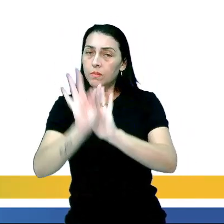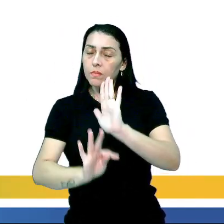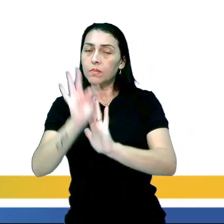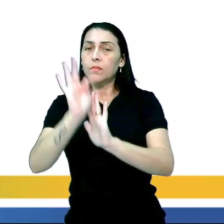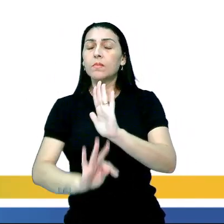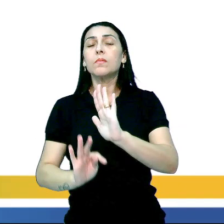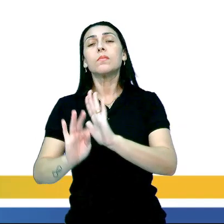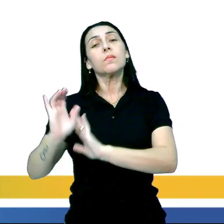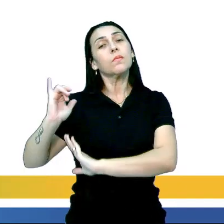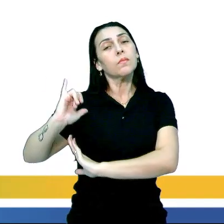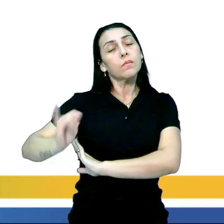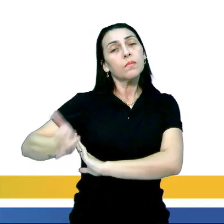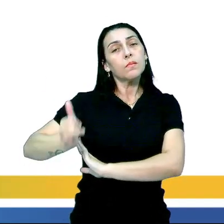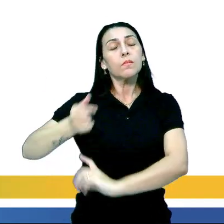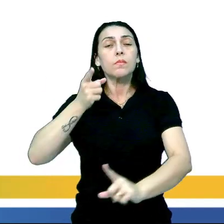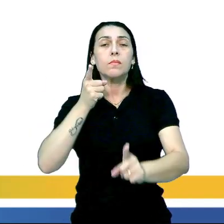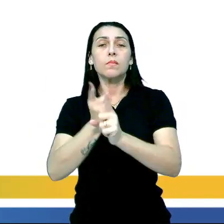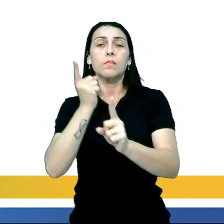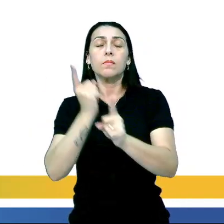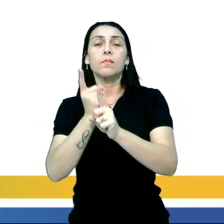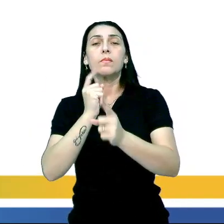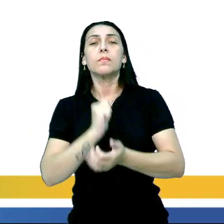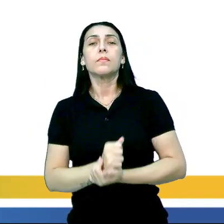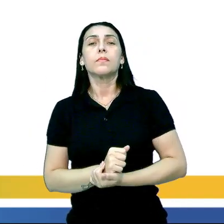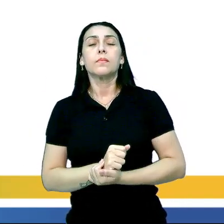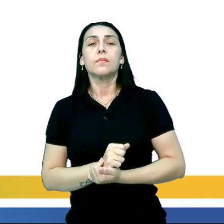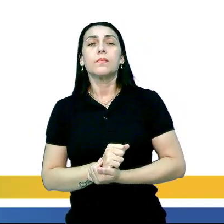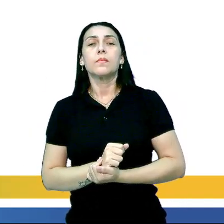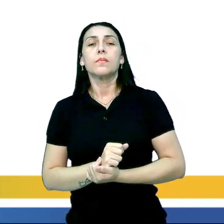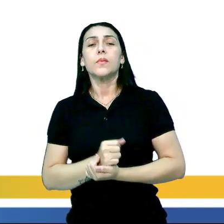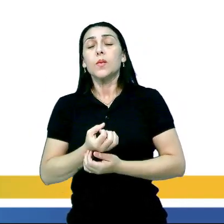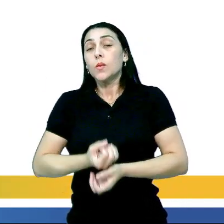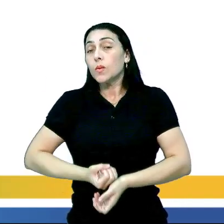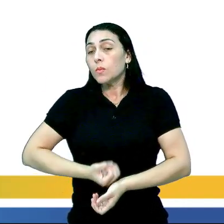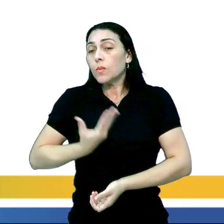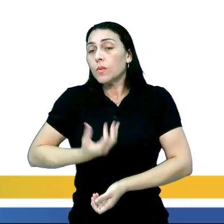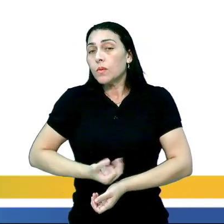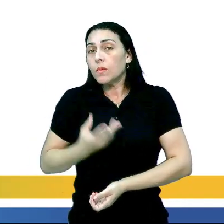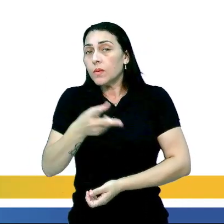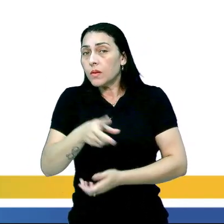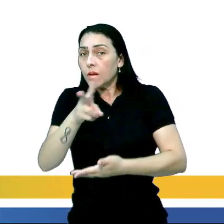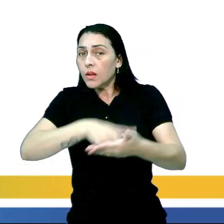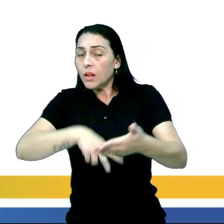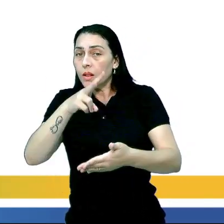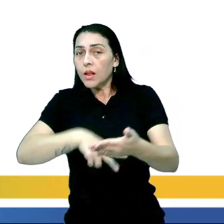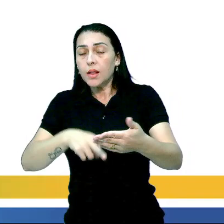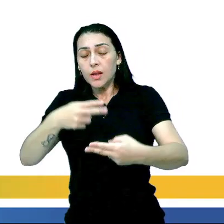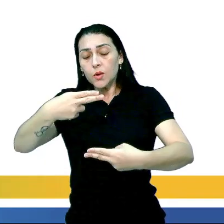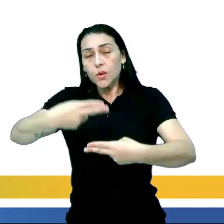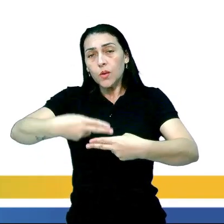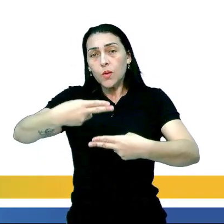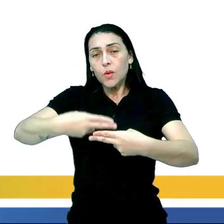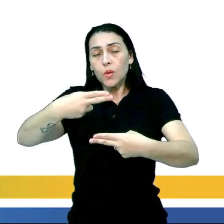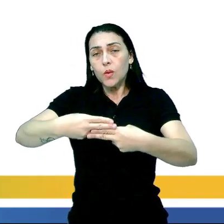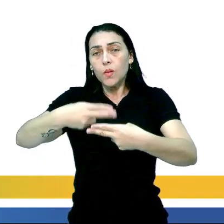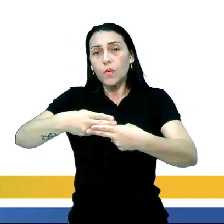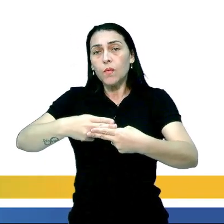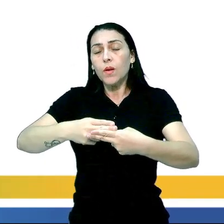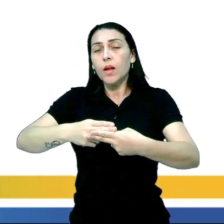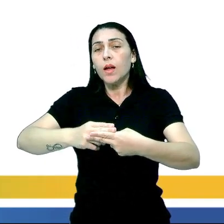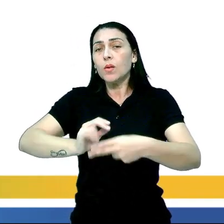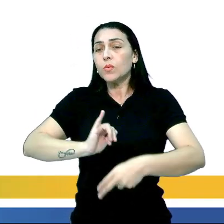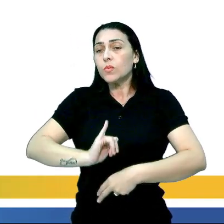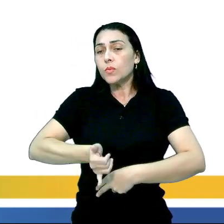narrativo encontra-se geralmente nos poemas que vocês leem, nas novelas, nos